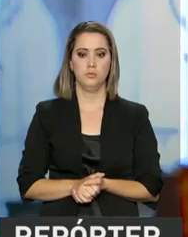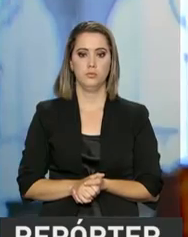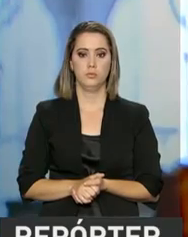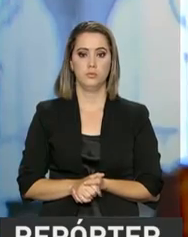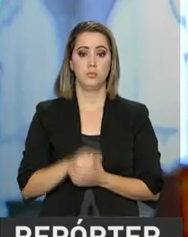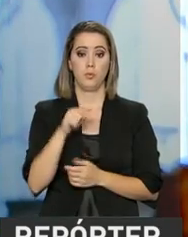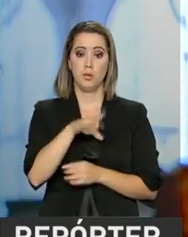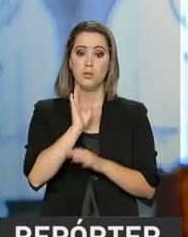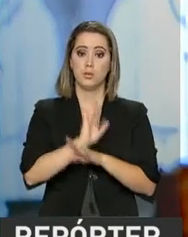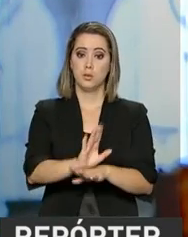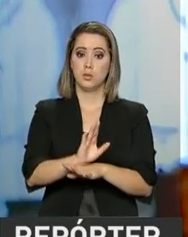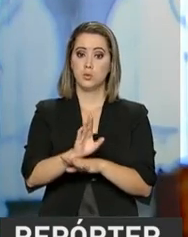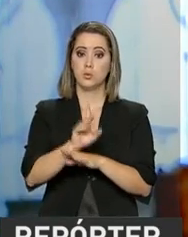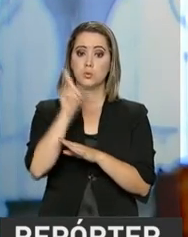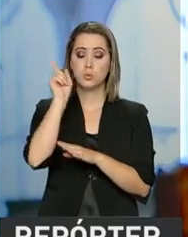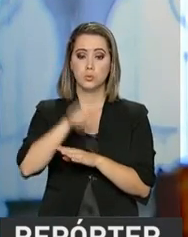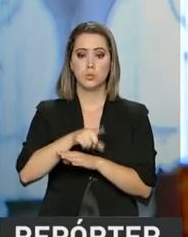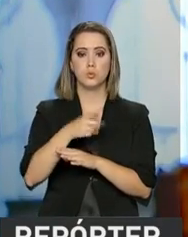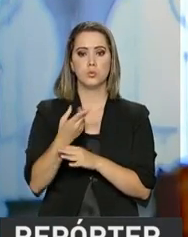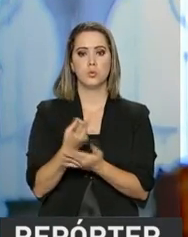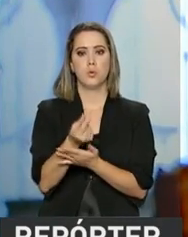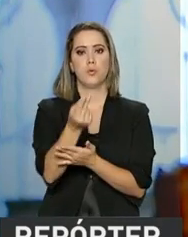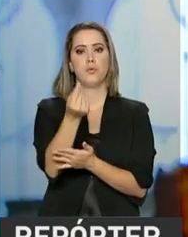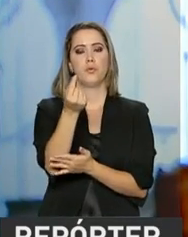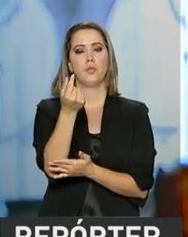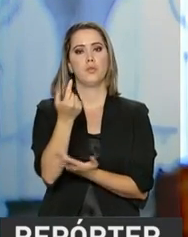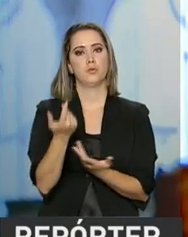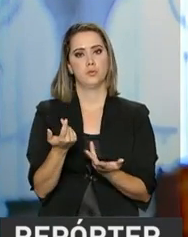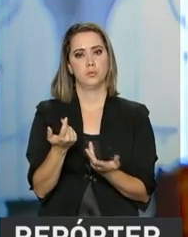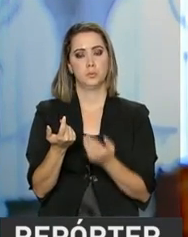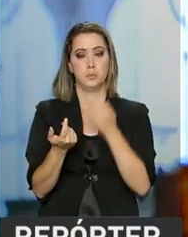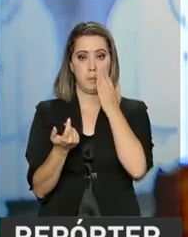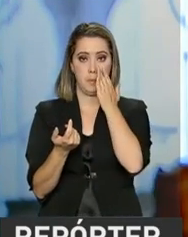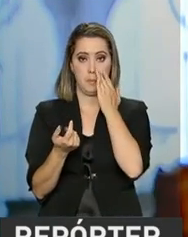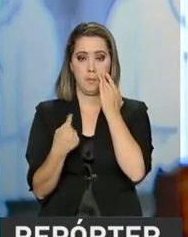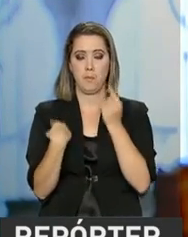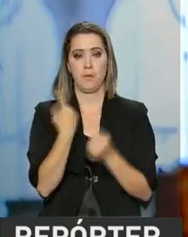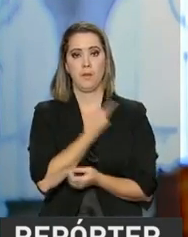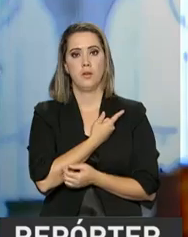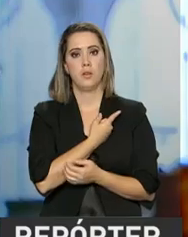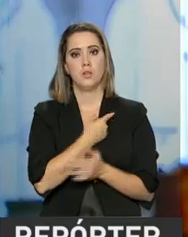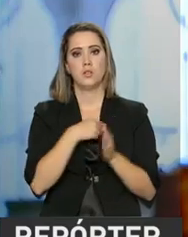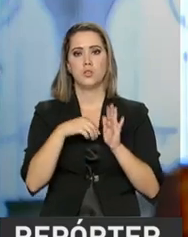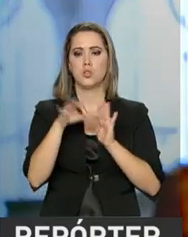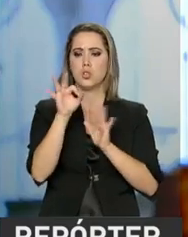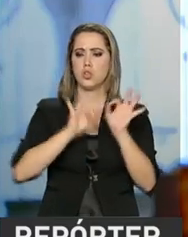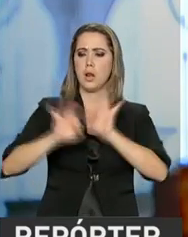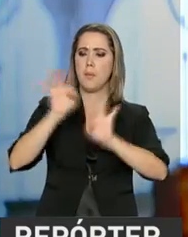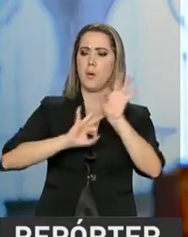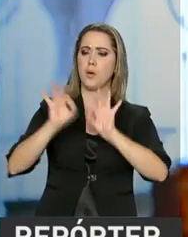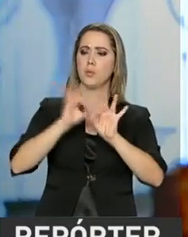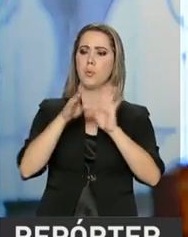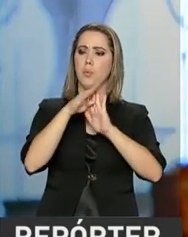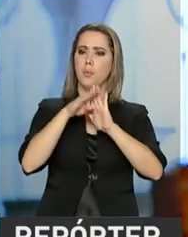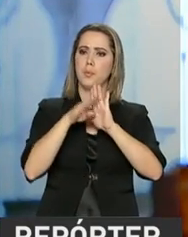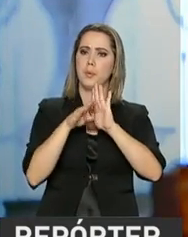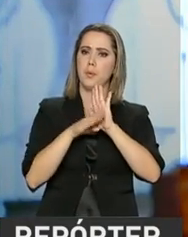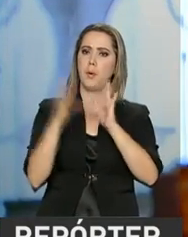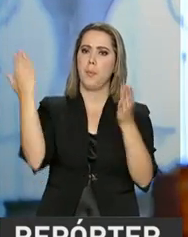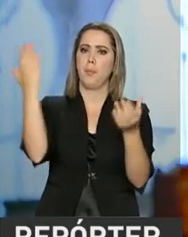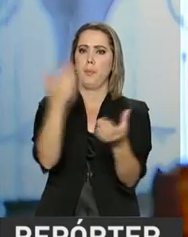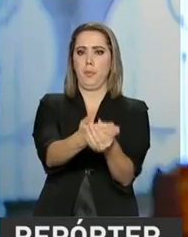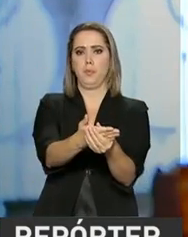Esse apoio, basicamente, ele é financeiro, tá certo? A gente manda um plano de trabalho propondo